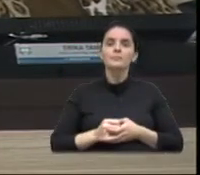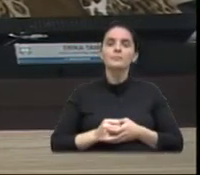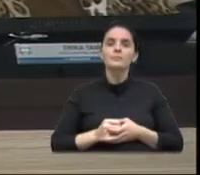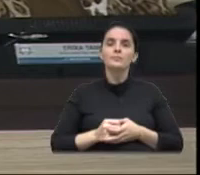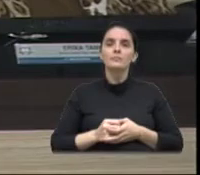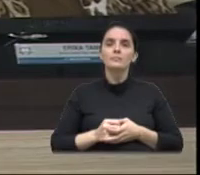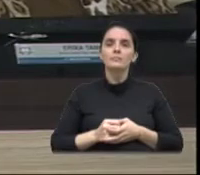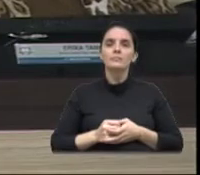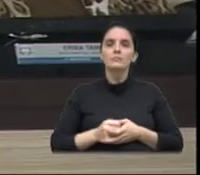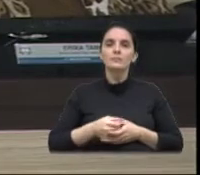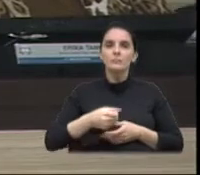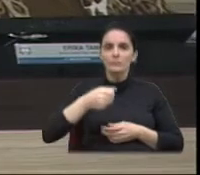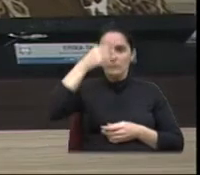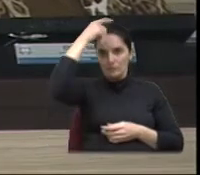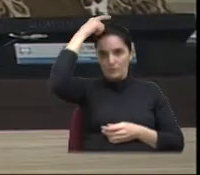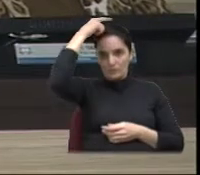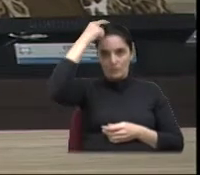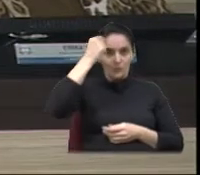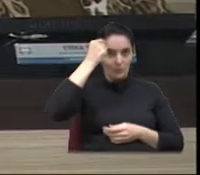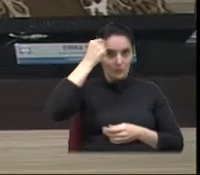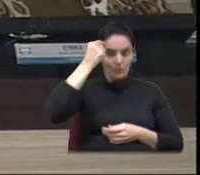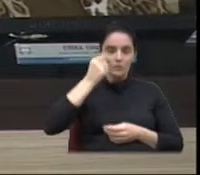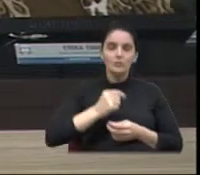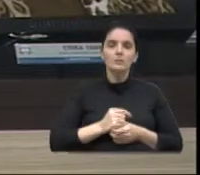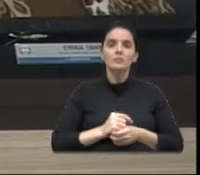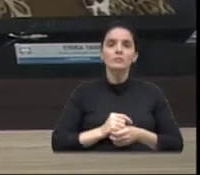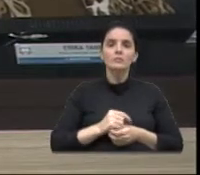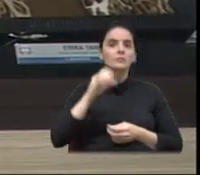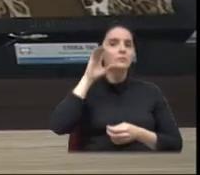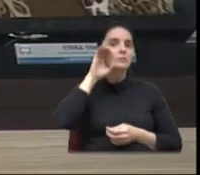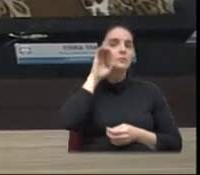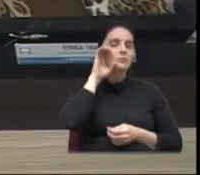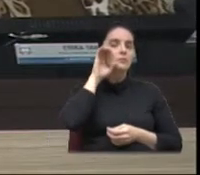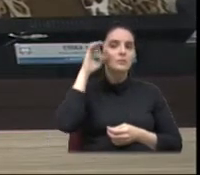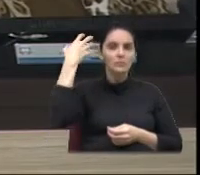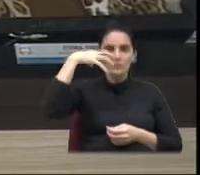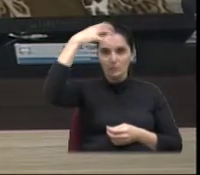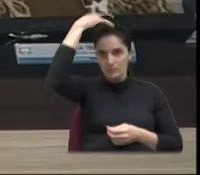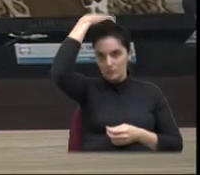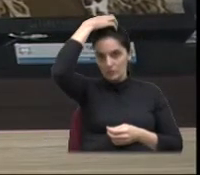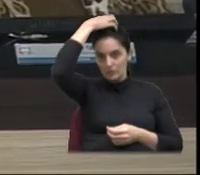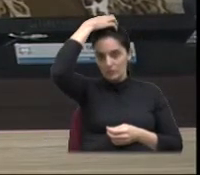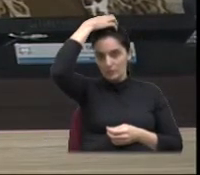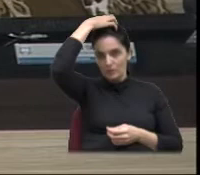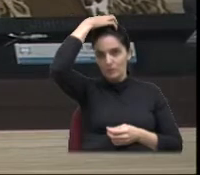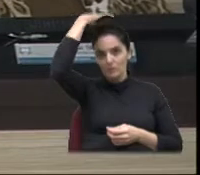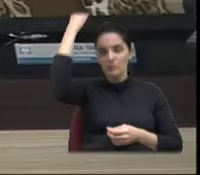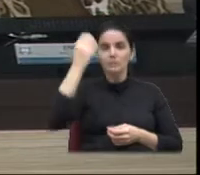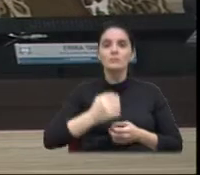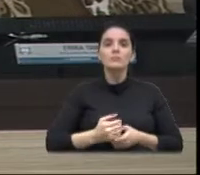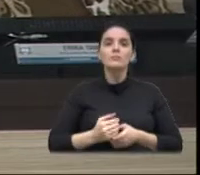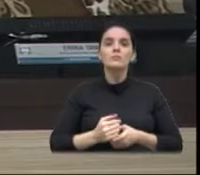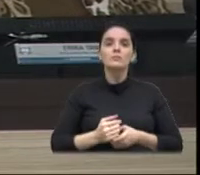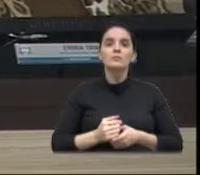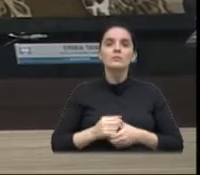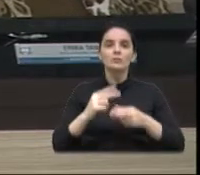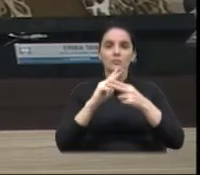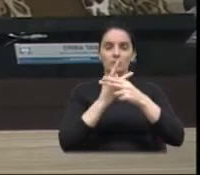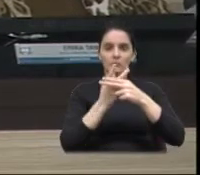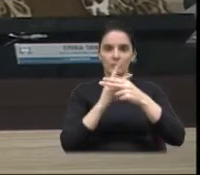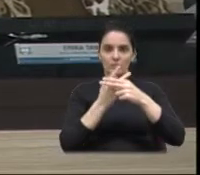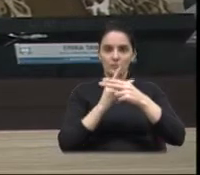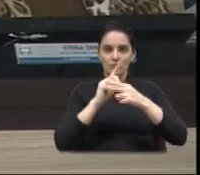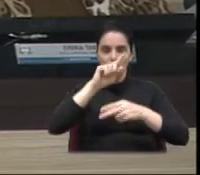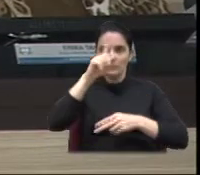Anderson Pereira, Constância Bebet Dutra, Darcy Reis, Hélder de Oliveira, José